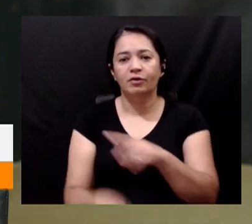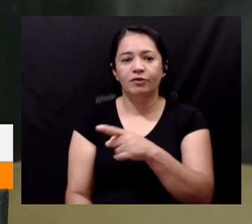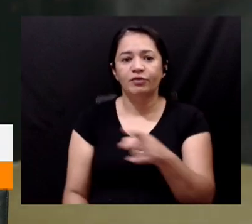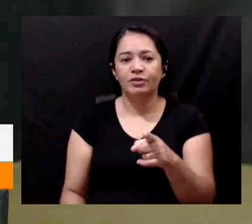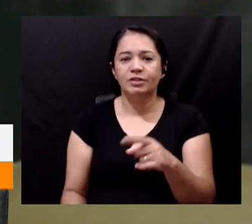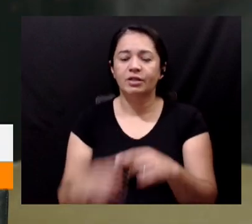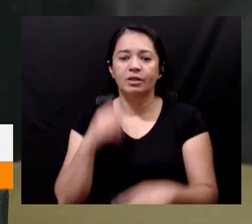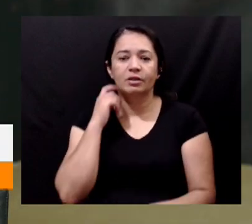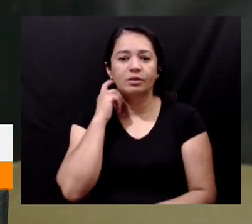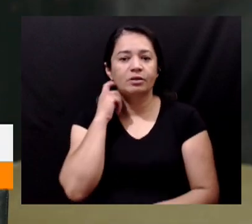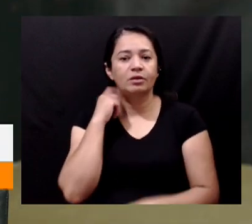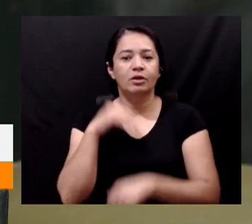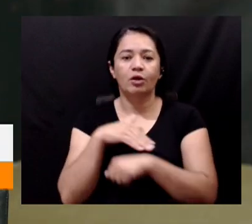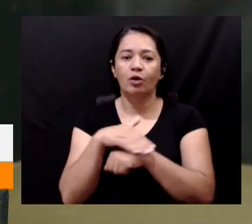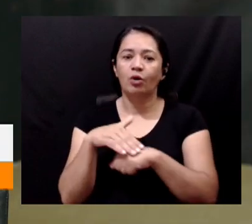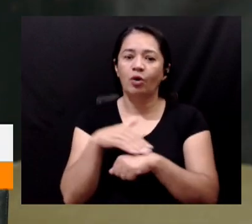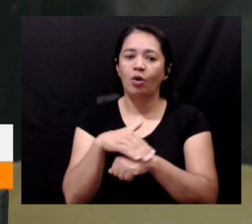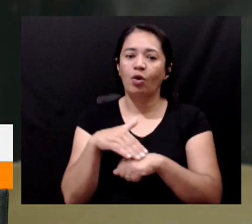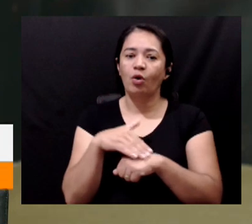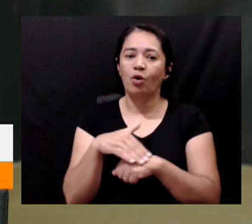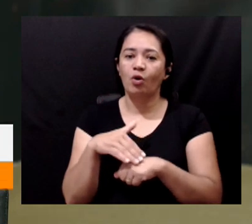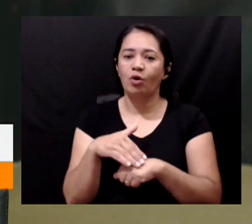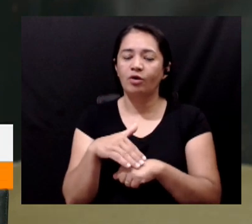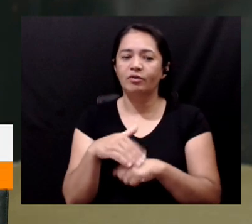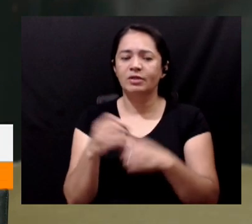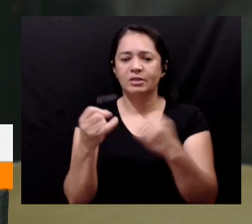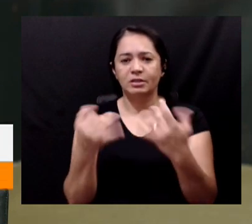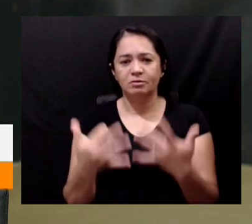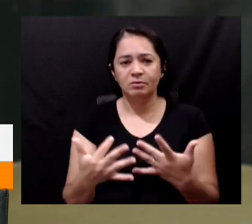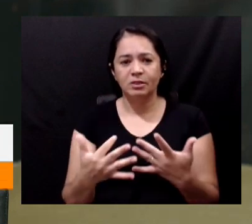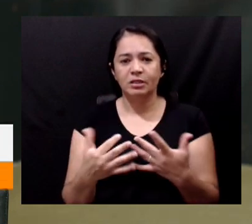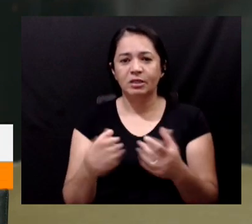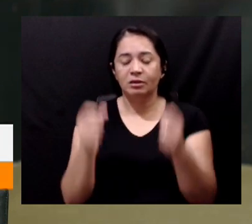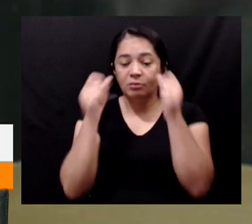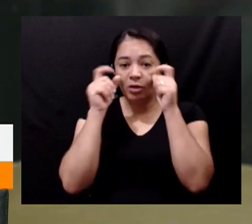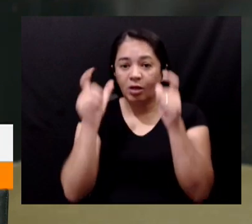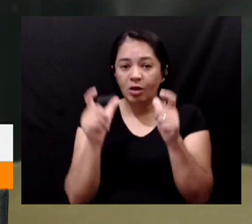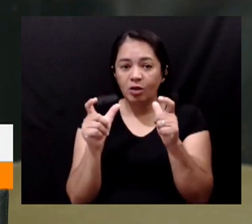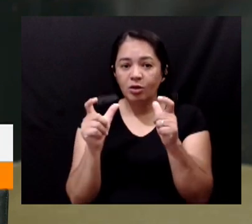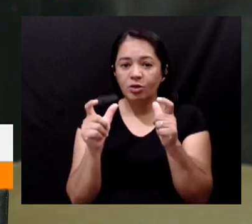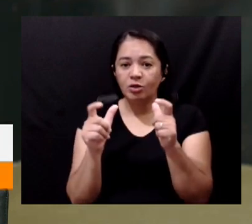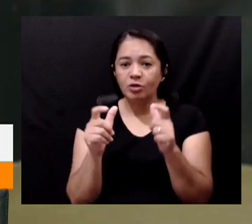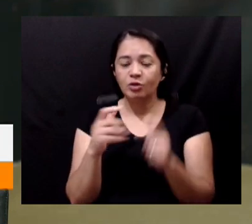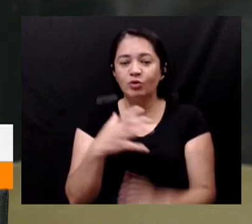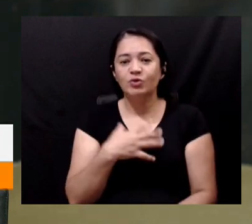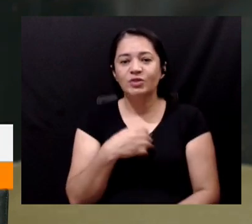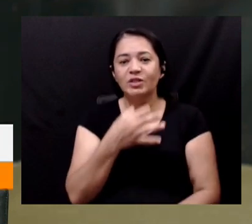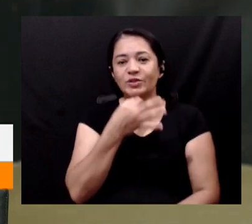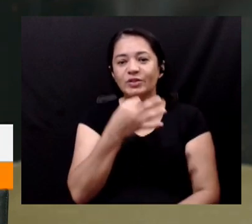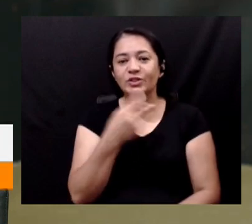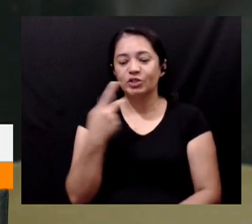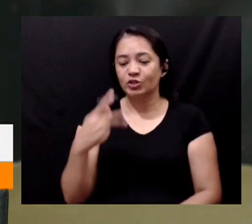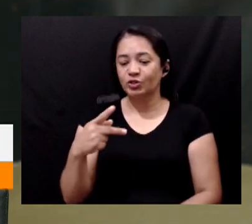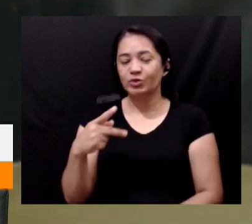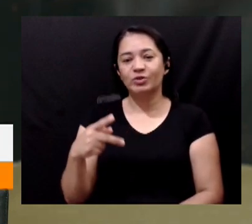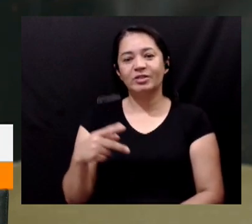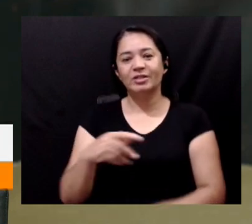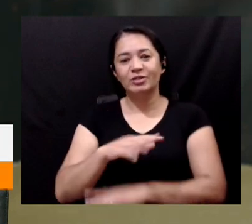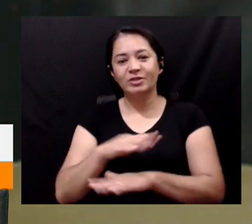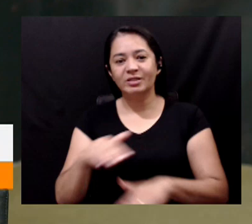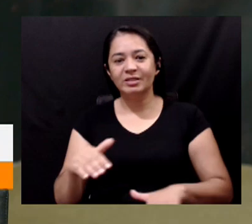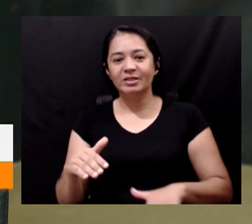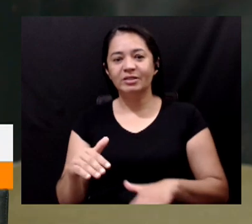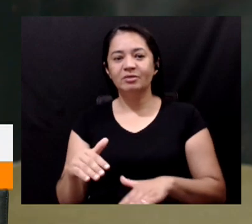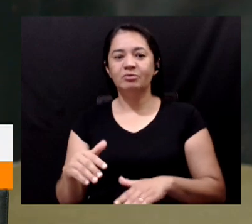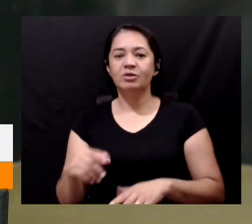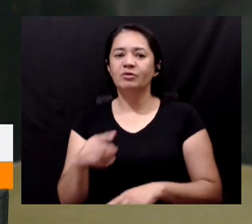e pontuando situações e despertando o senso crítico da sua criança, né, Uhum. porque aí você falou: "Olha, isso